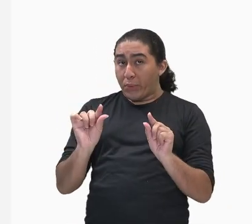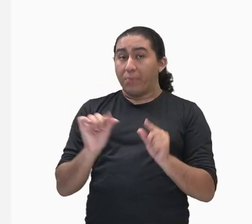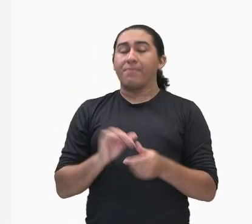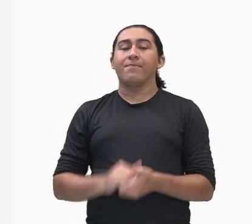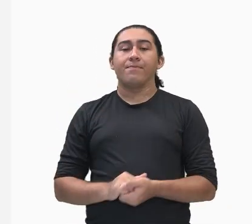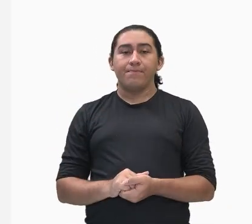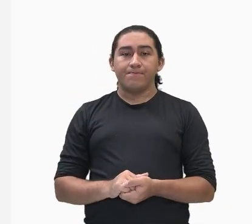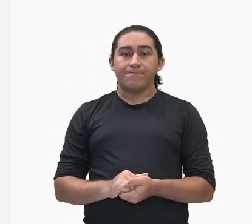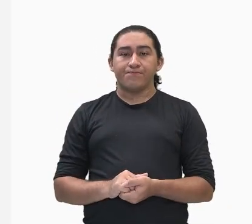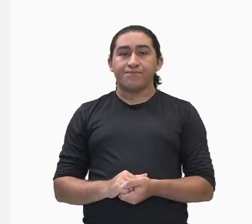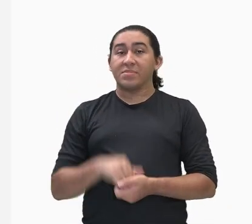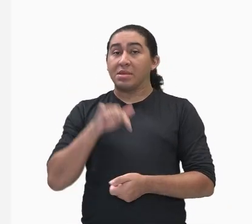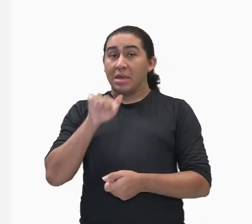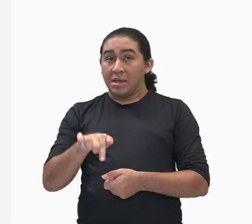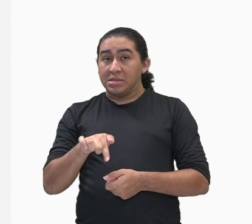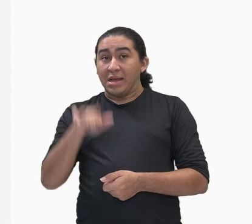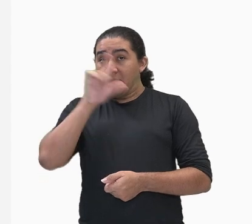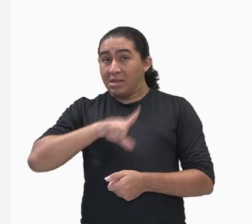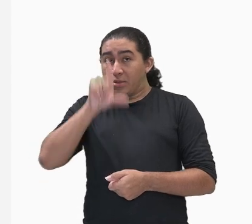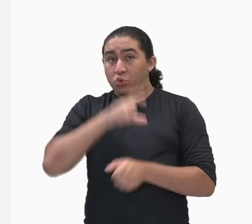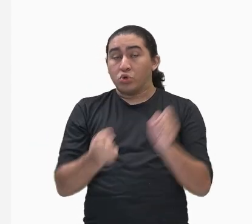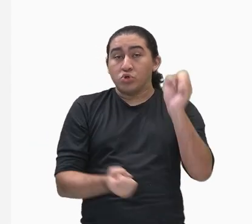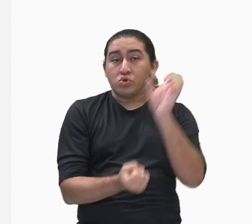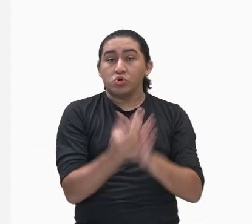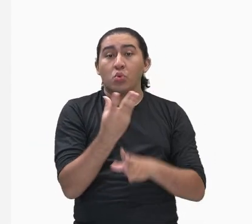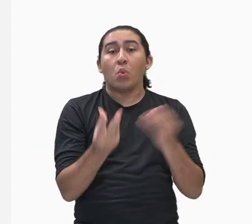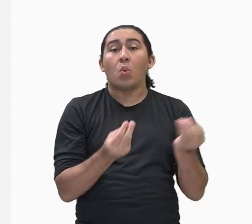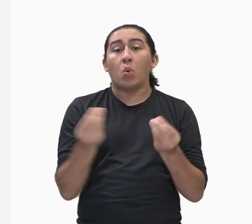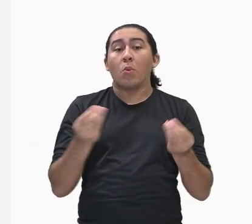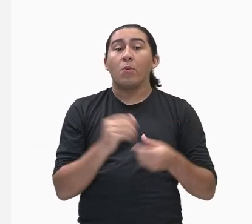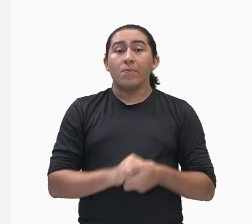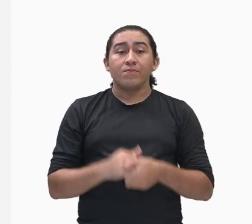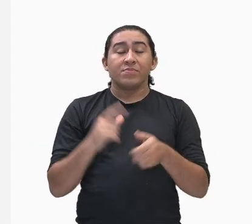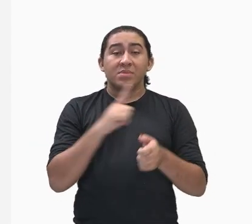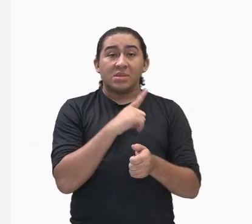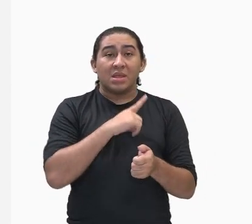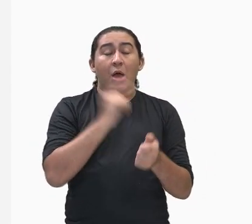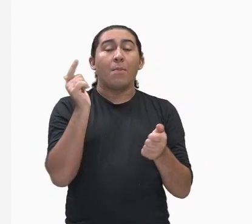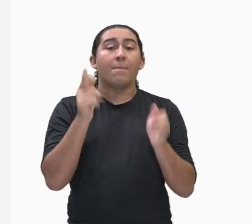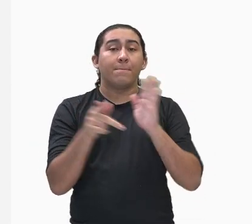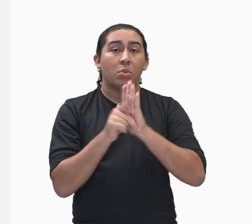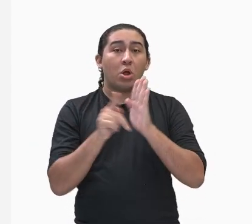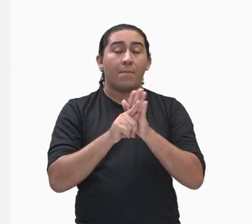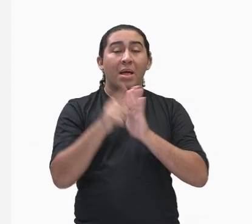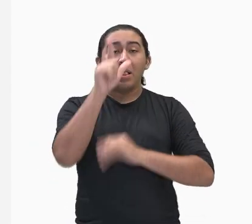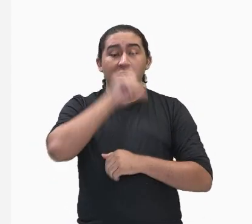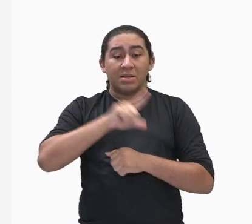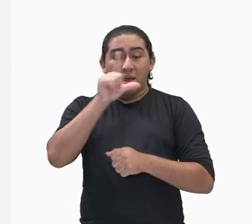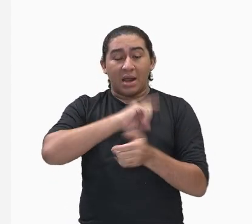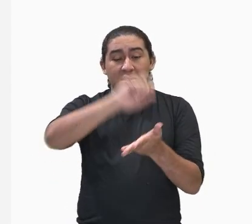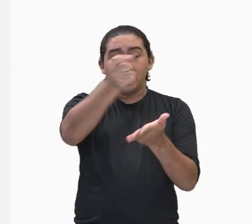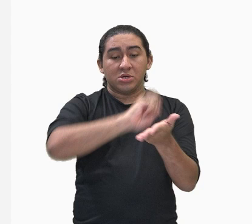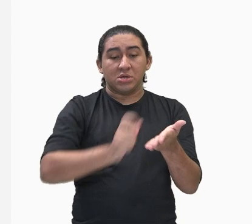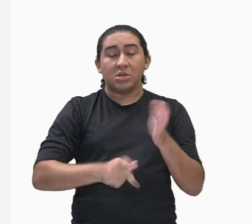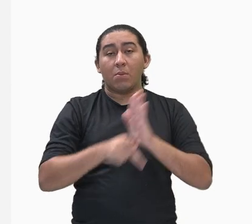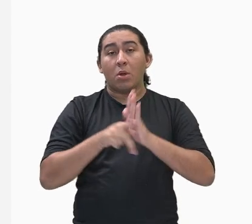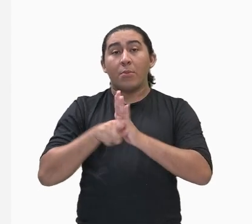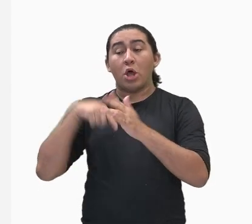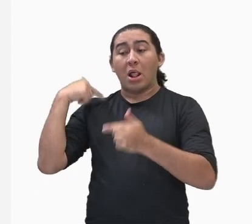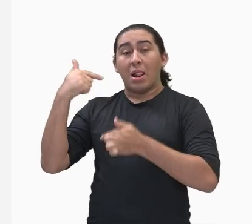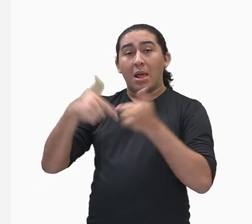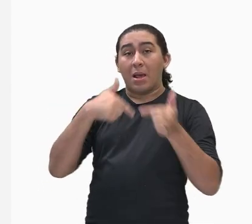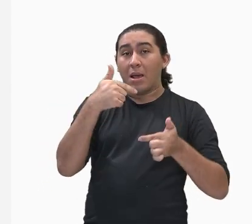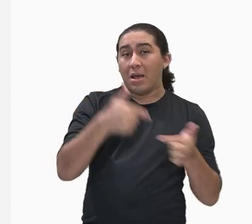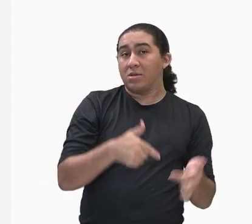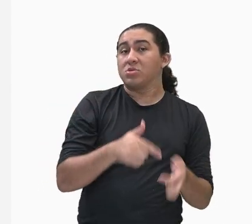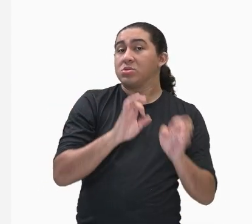O quinhentismo manifestou-se em uma produção literária voltada à expressão clássica, ou